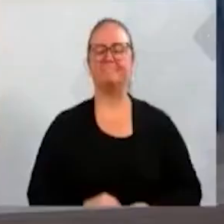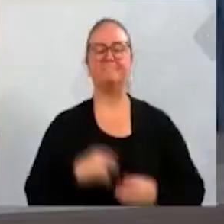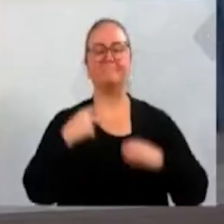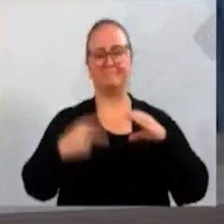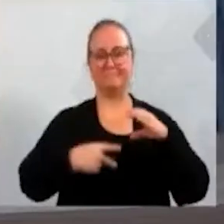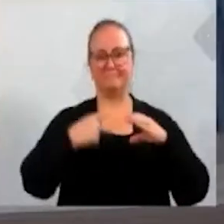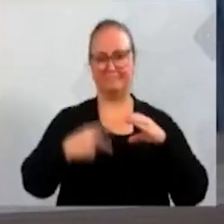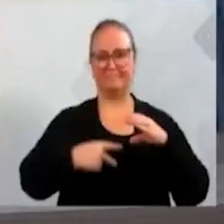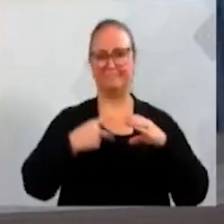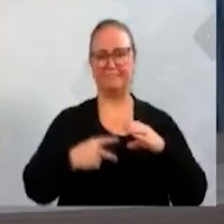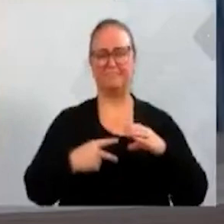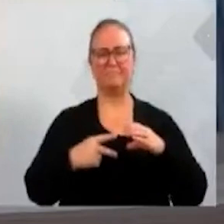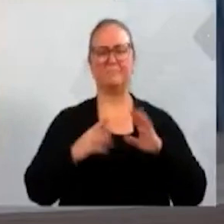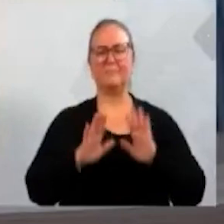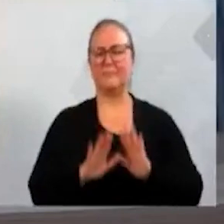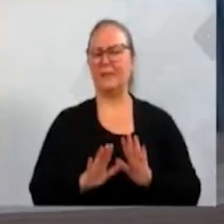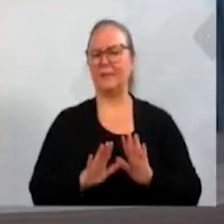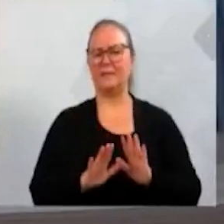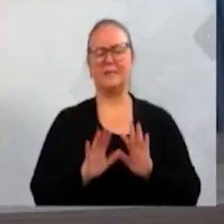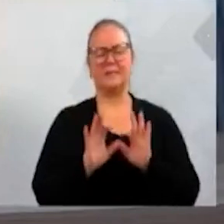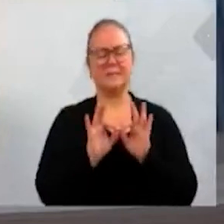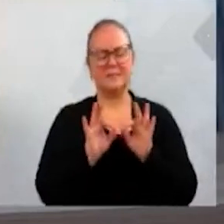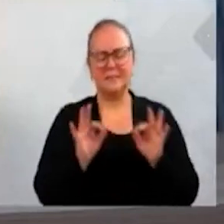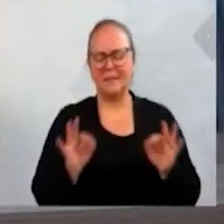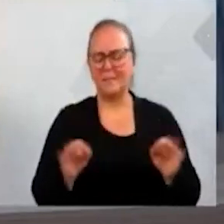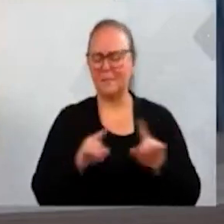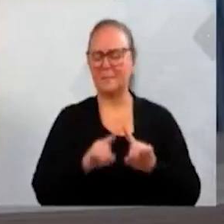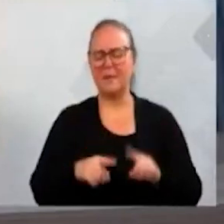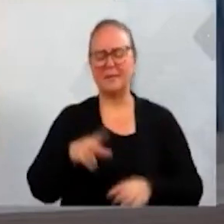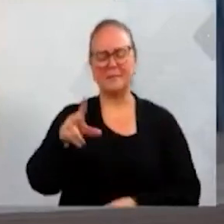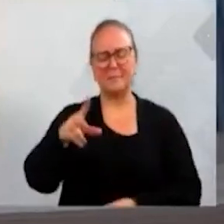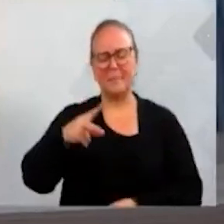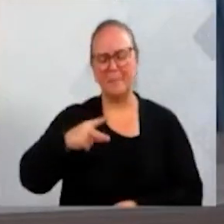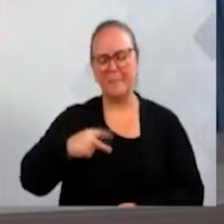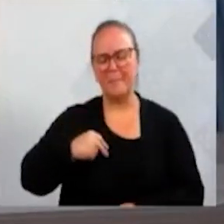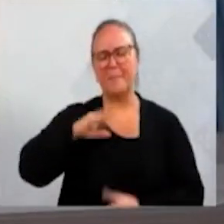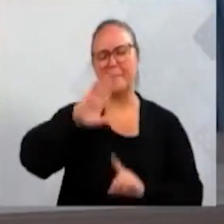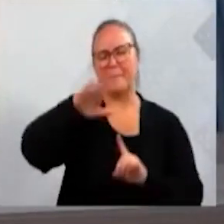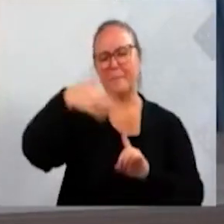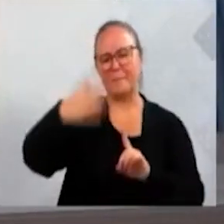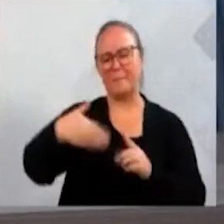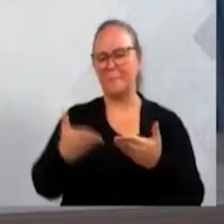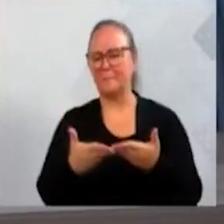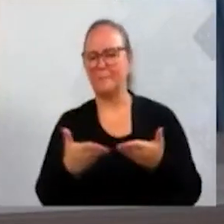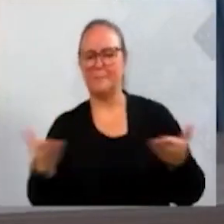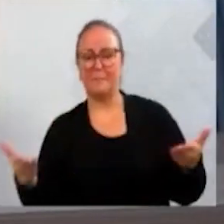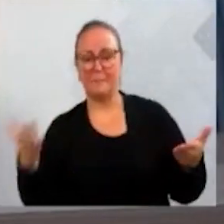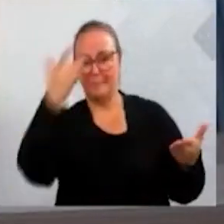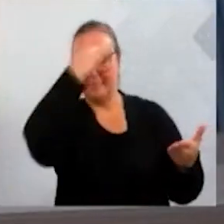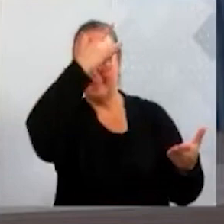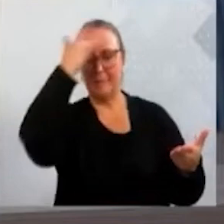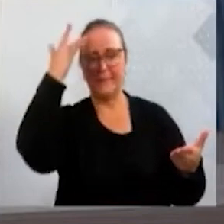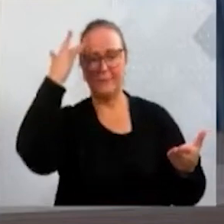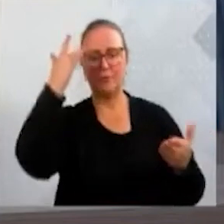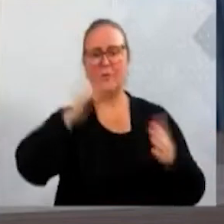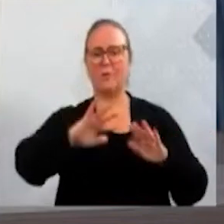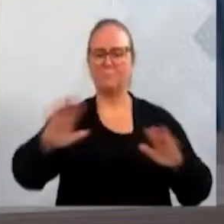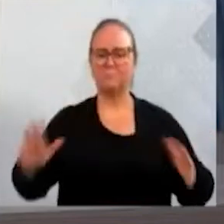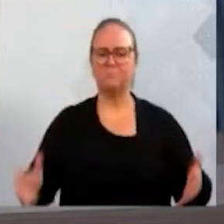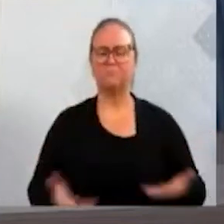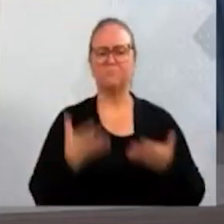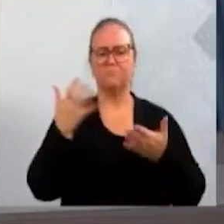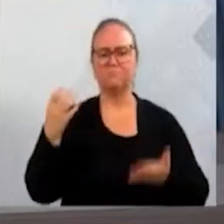prestou singela porém justíssima homenagem a personalidades que tem conquistado